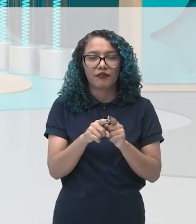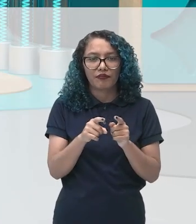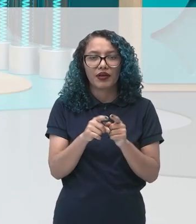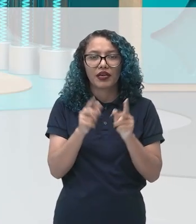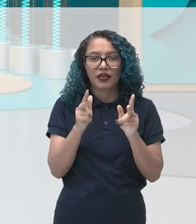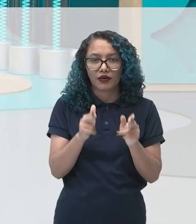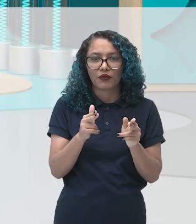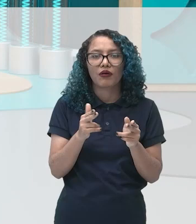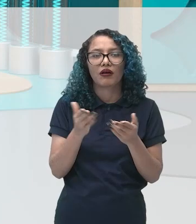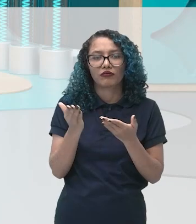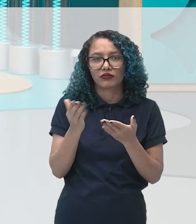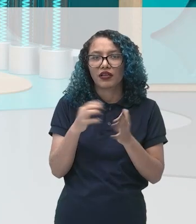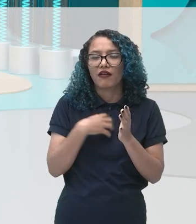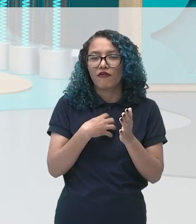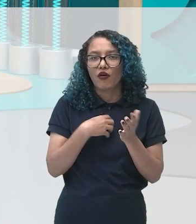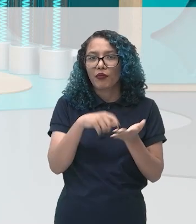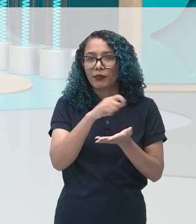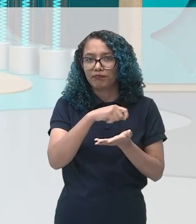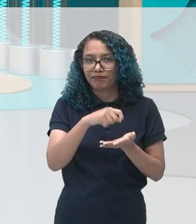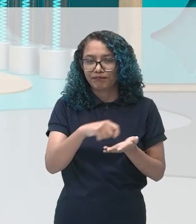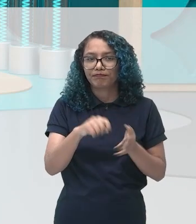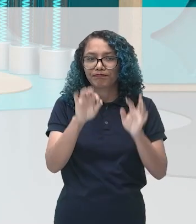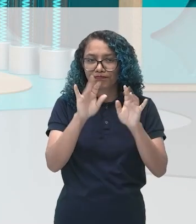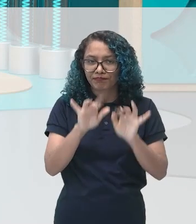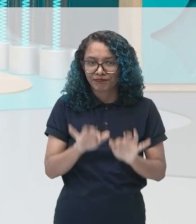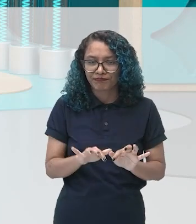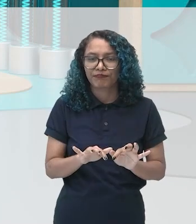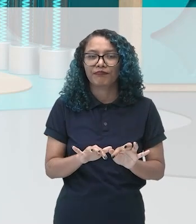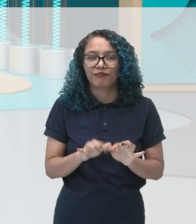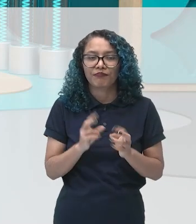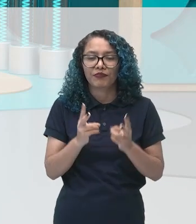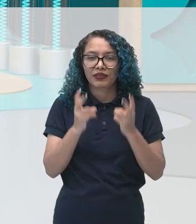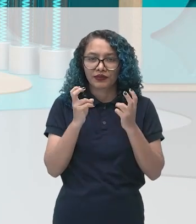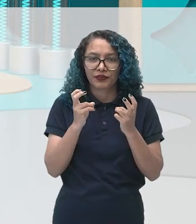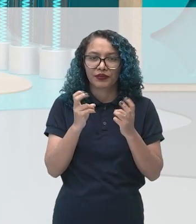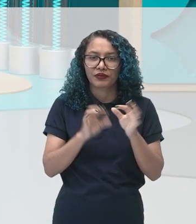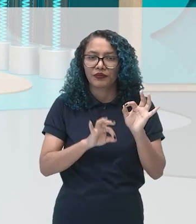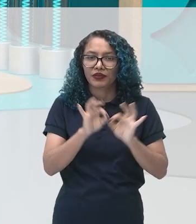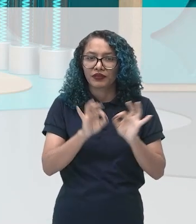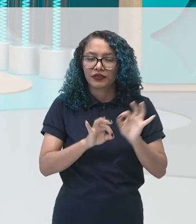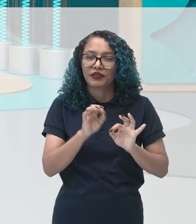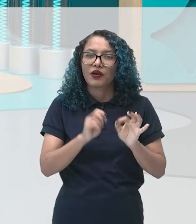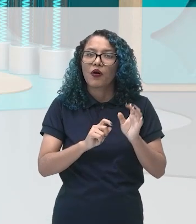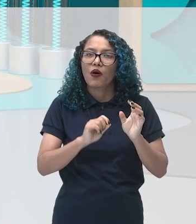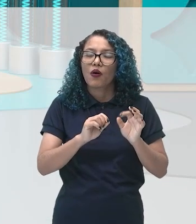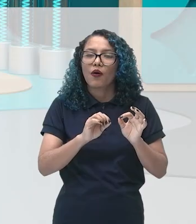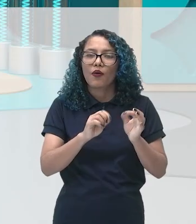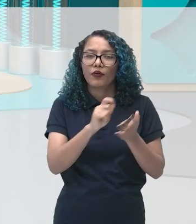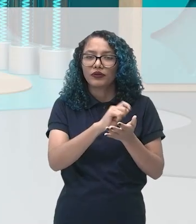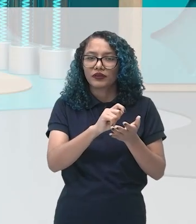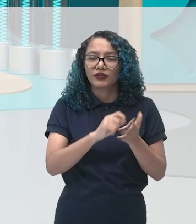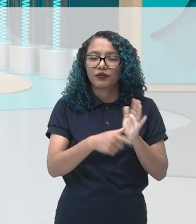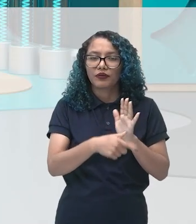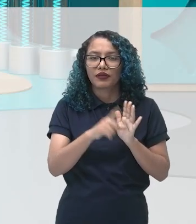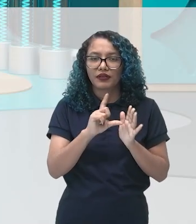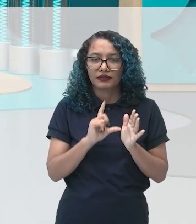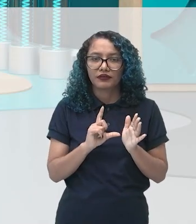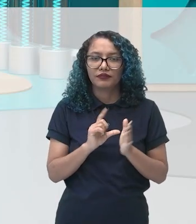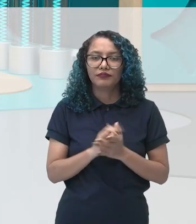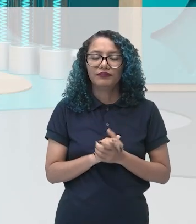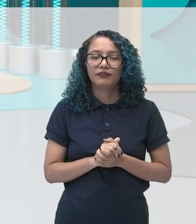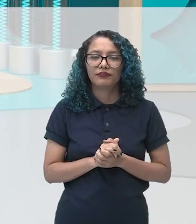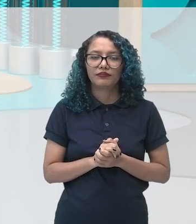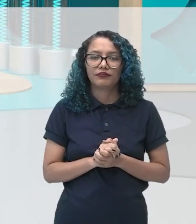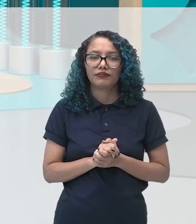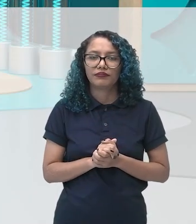nessa forma do escrito. Então percebam que um planejamento que foi escrito precedeu